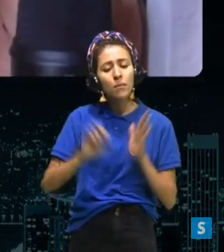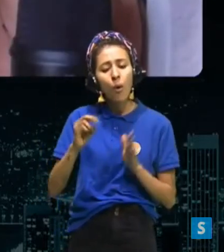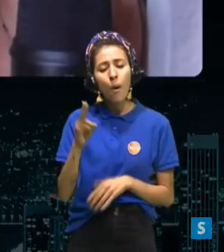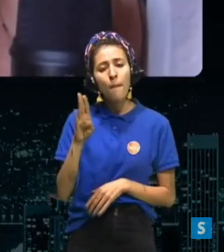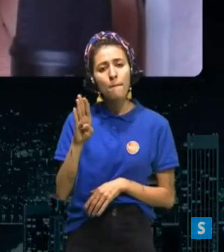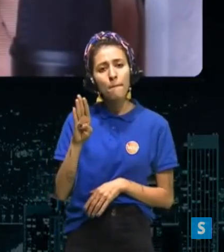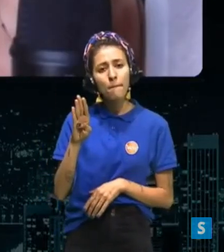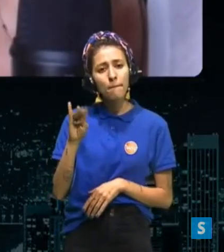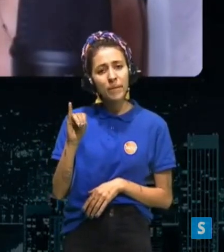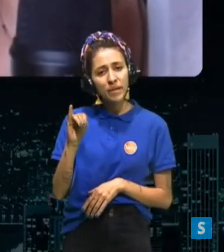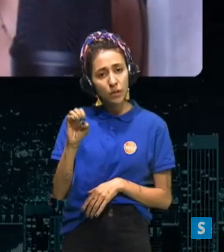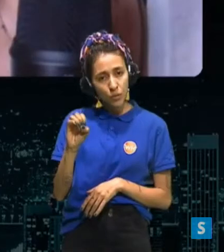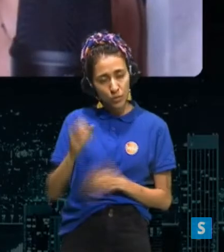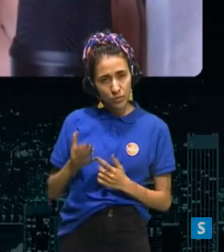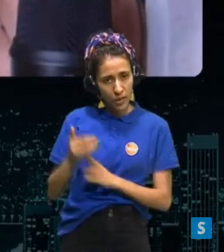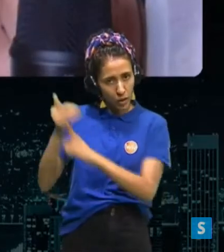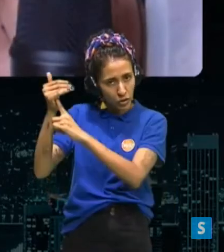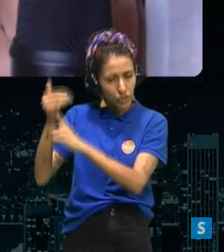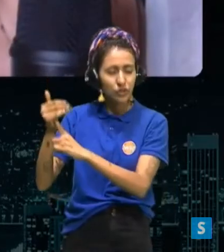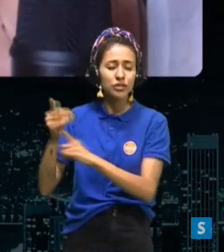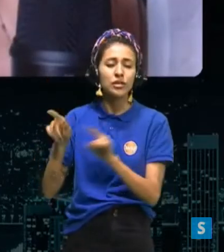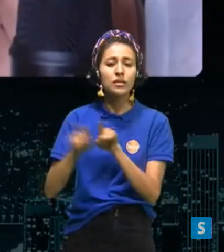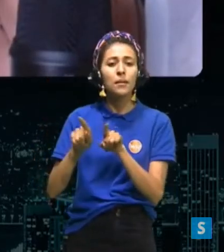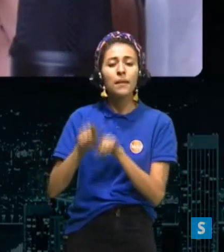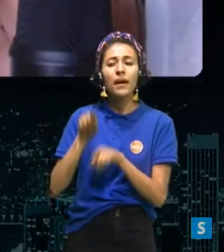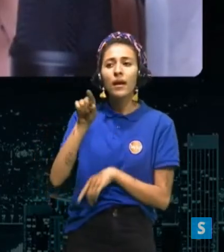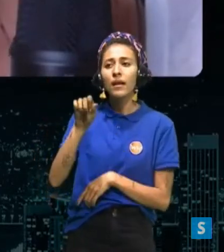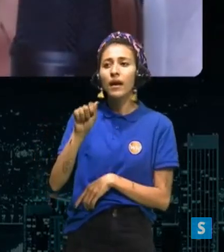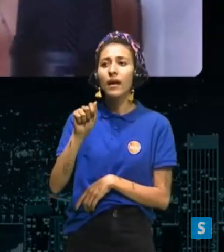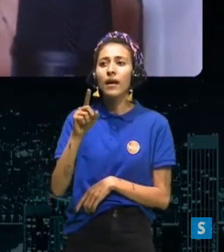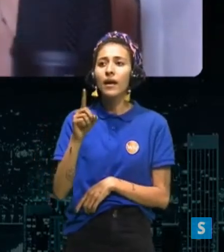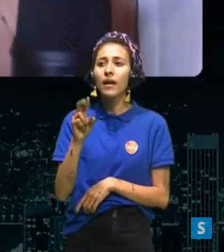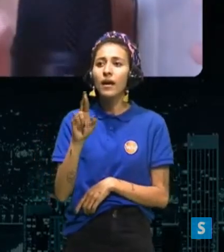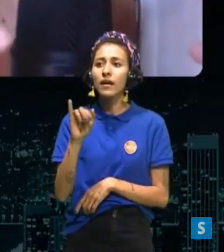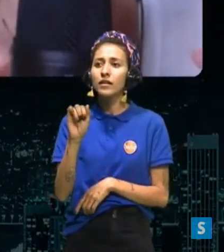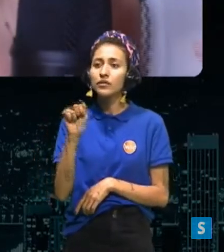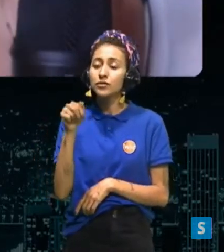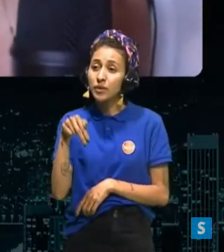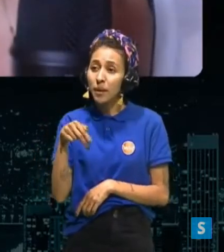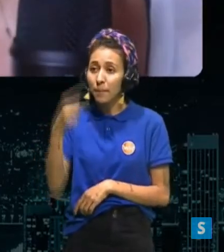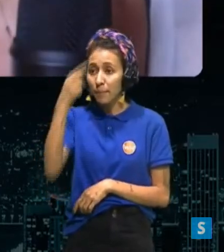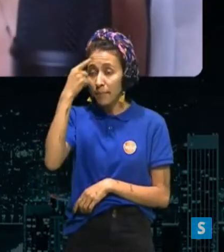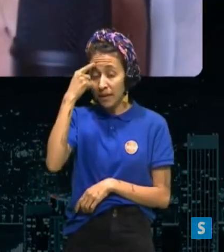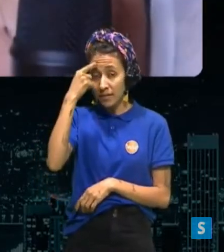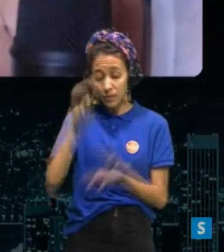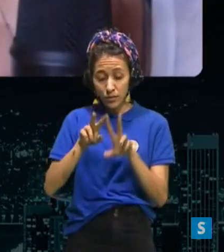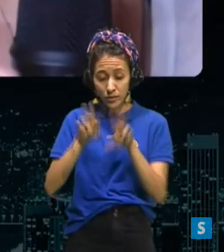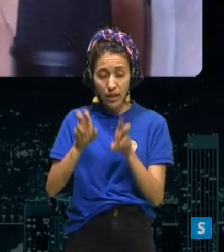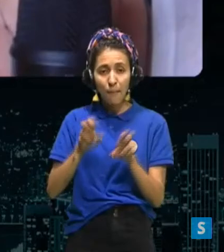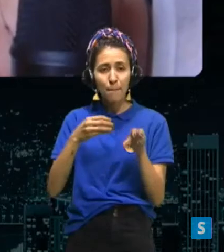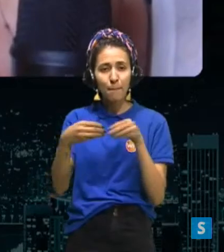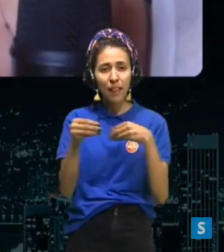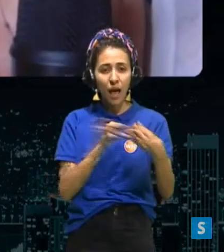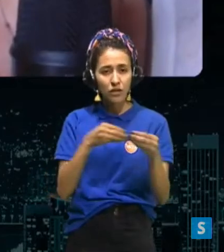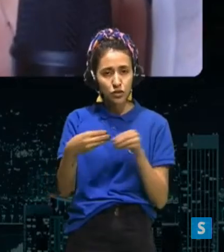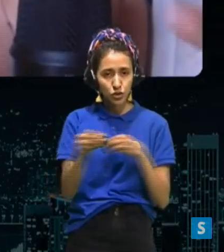você tem essa coisa de plástico que é usado só uma vez e descartado